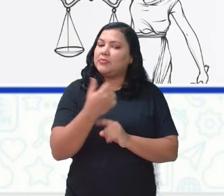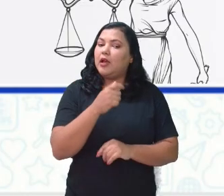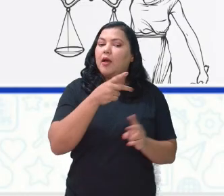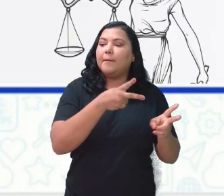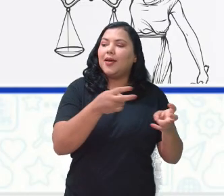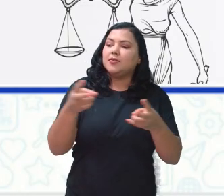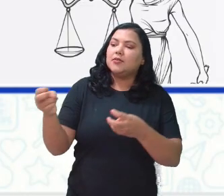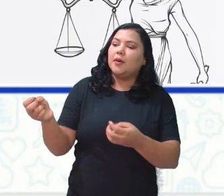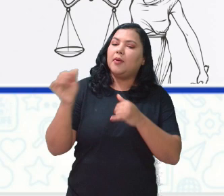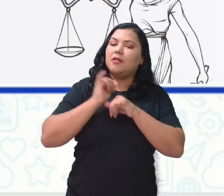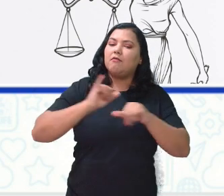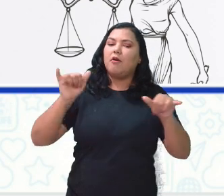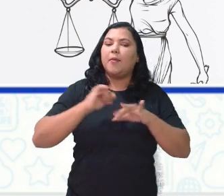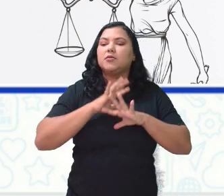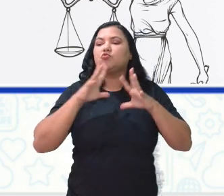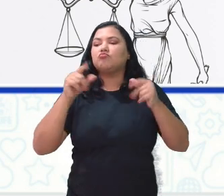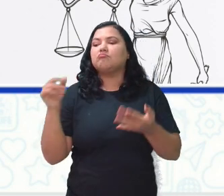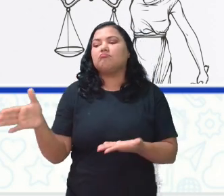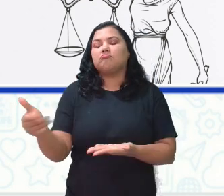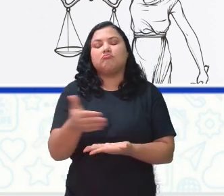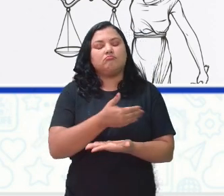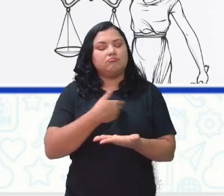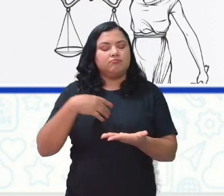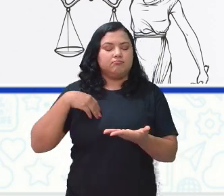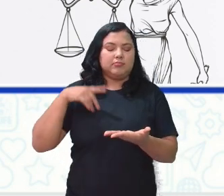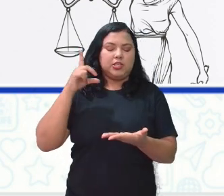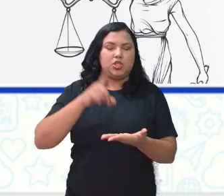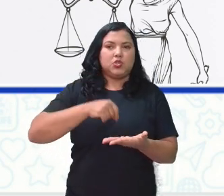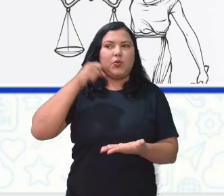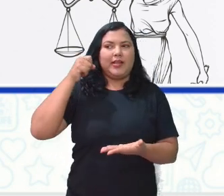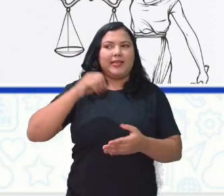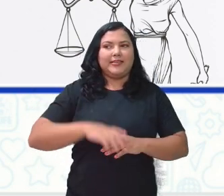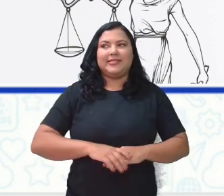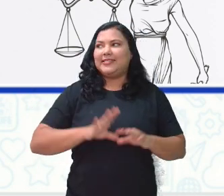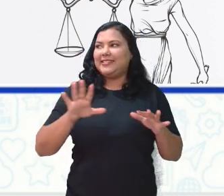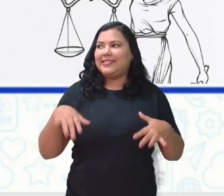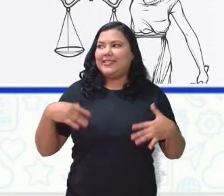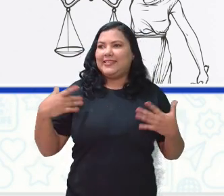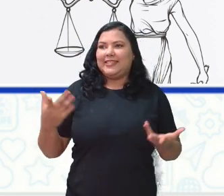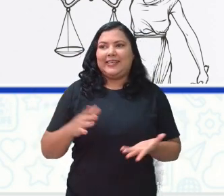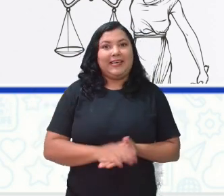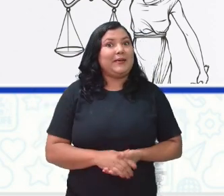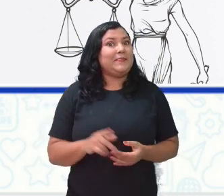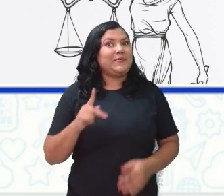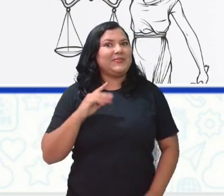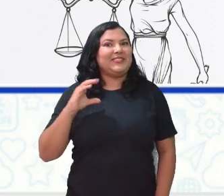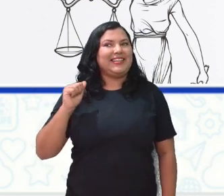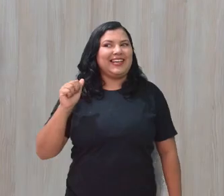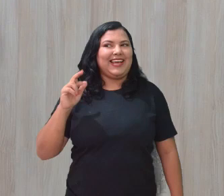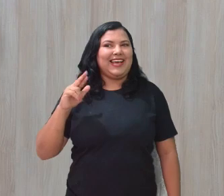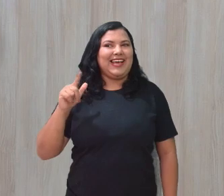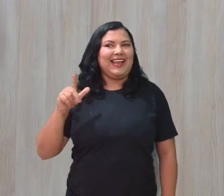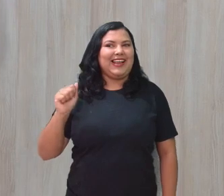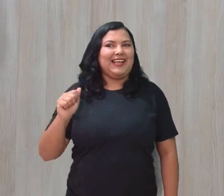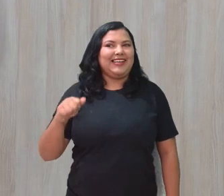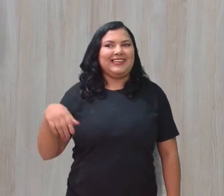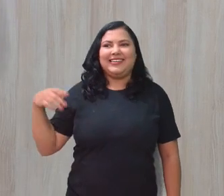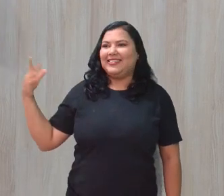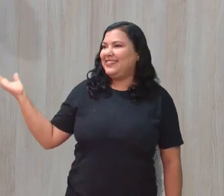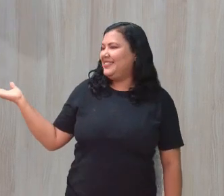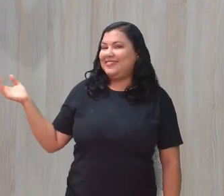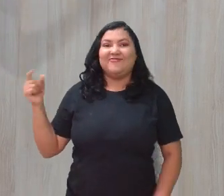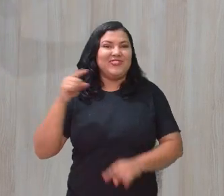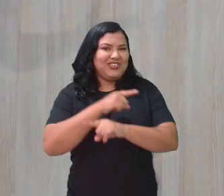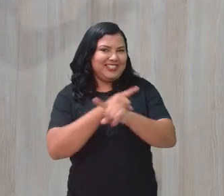argumentos, para definir o quê? Um veredito. E quem vai ser esse juiz? Professora Carla. Quem será? Quem será o juiz?